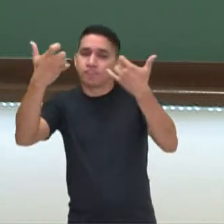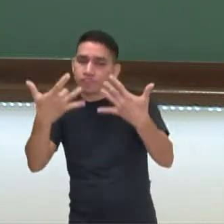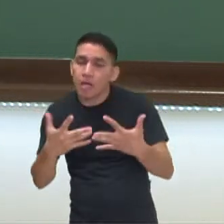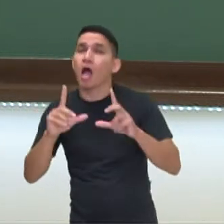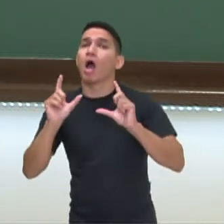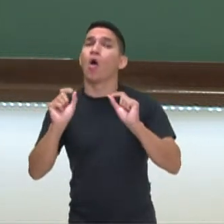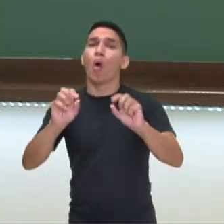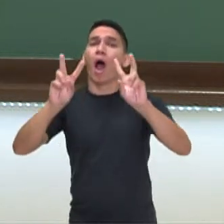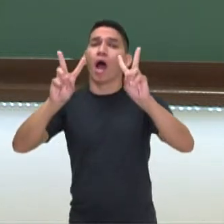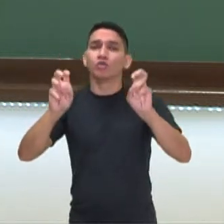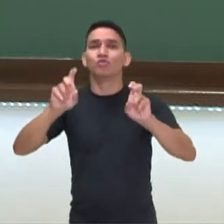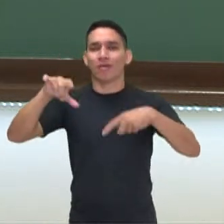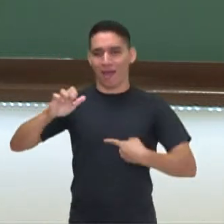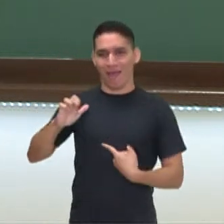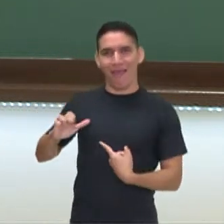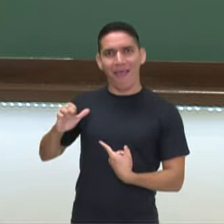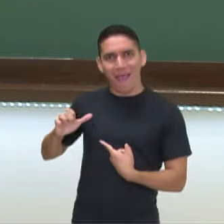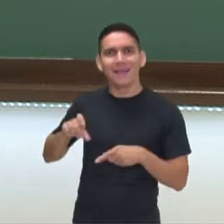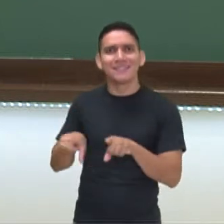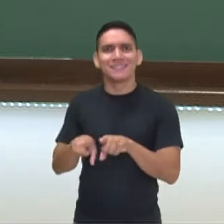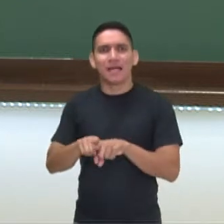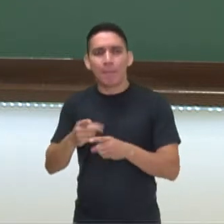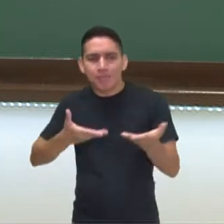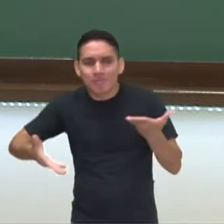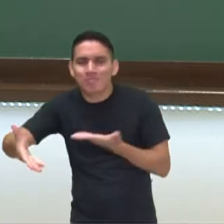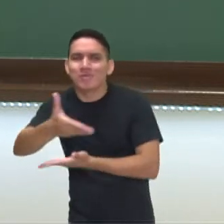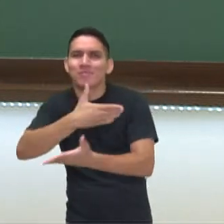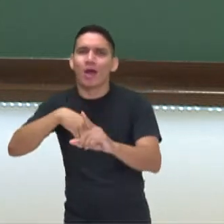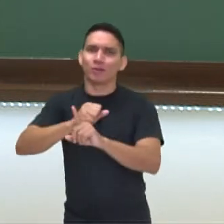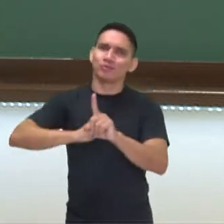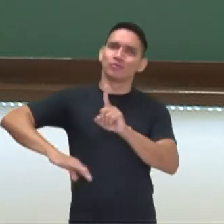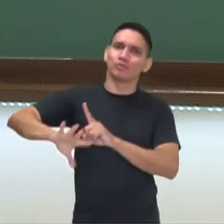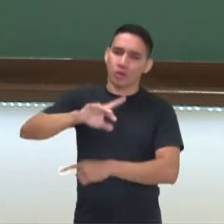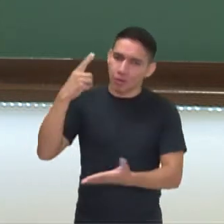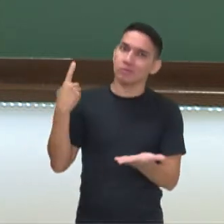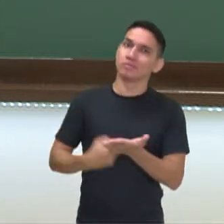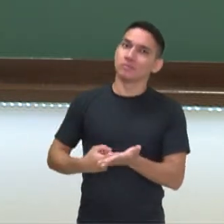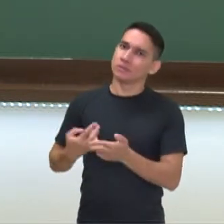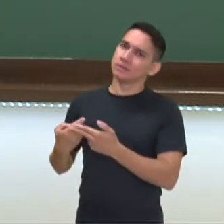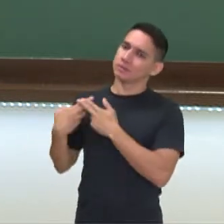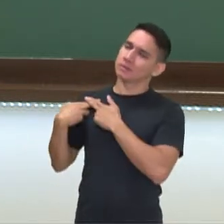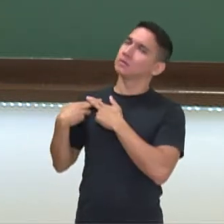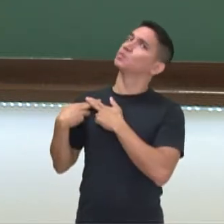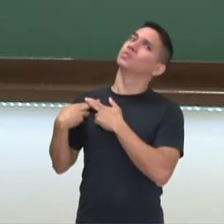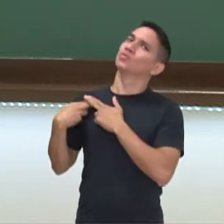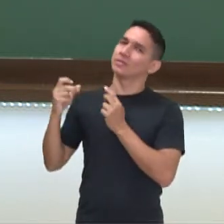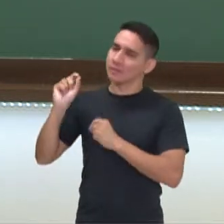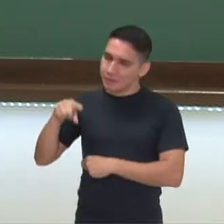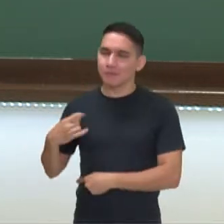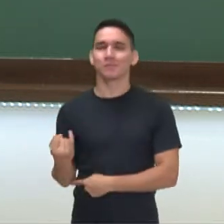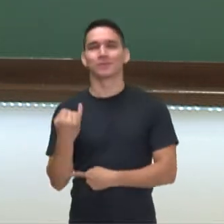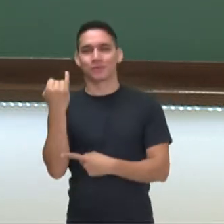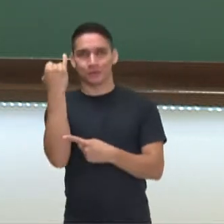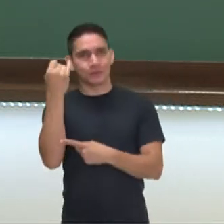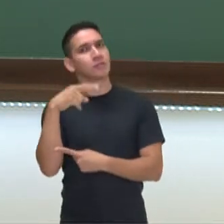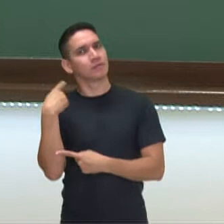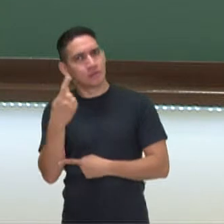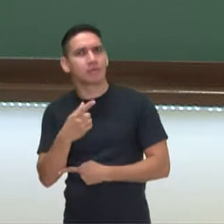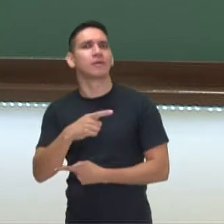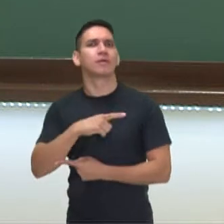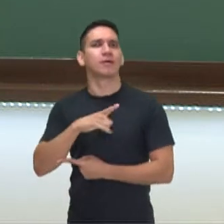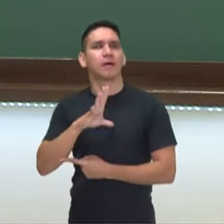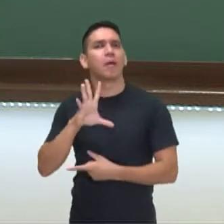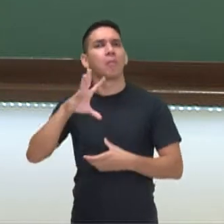ética e convívio social, compromisso e responsabilidade. Olha a importância, que a gente tem